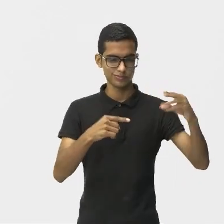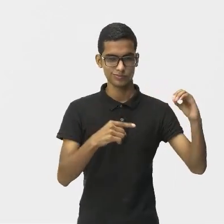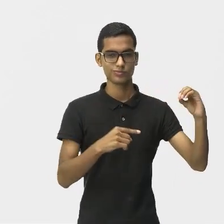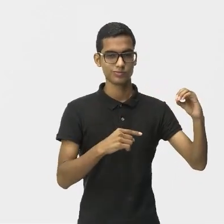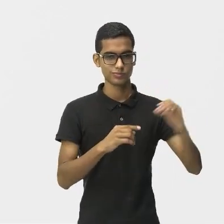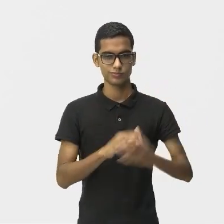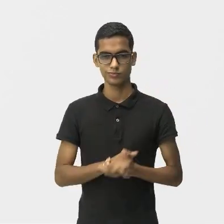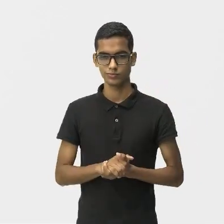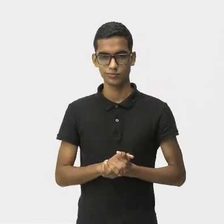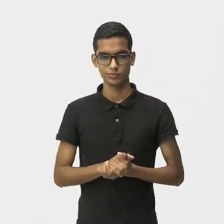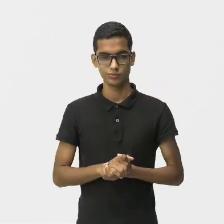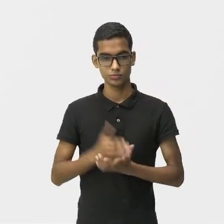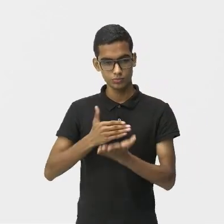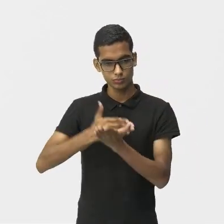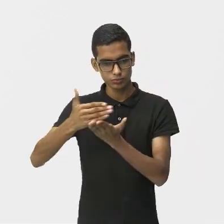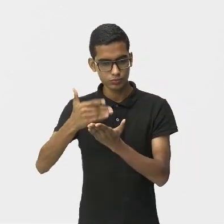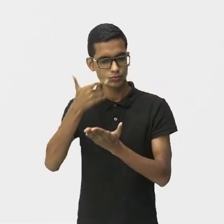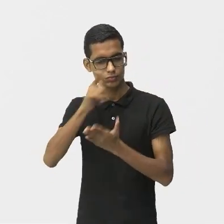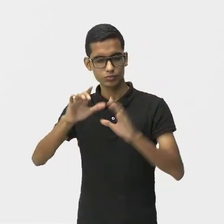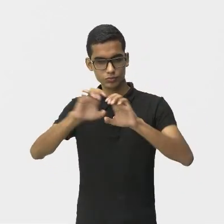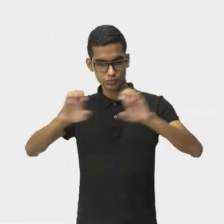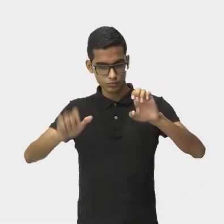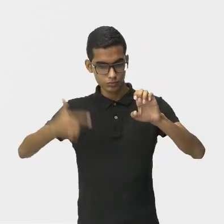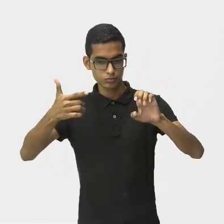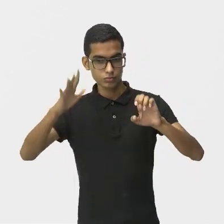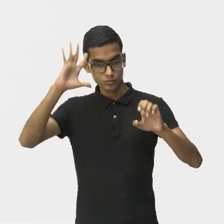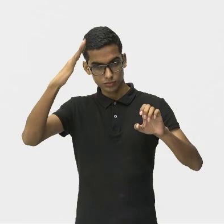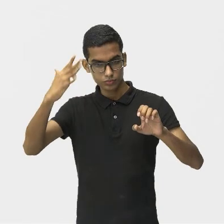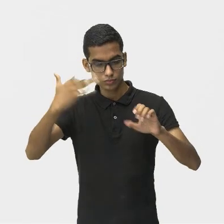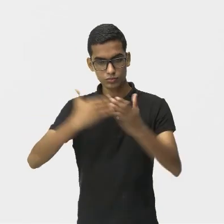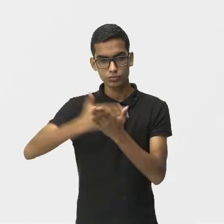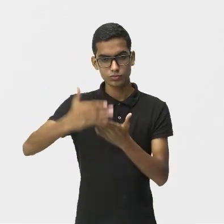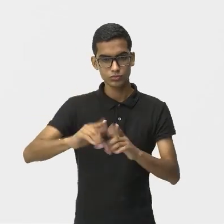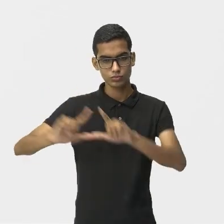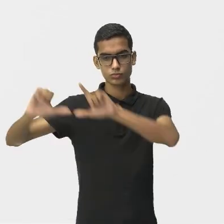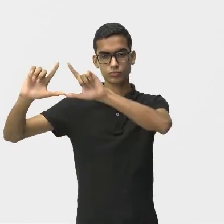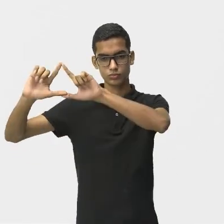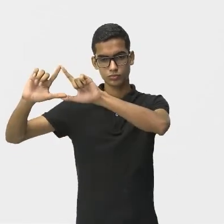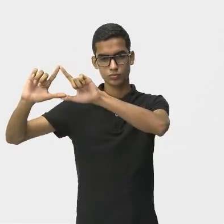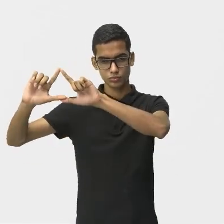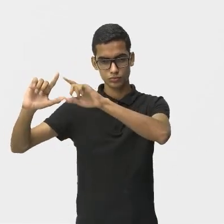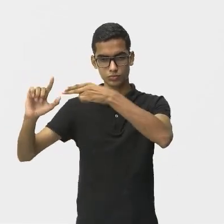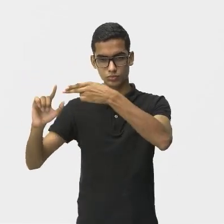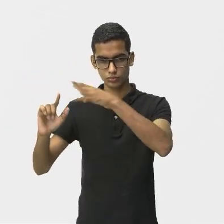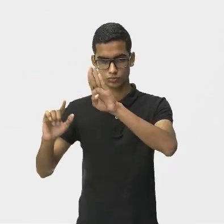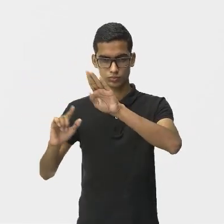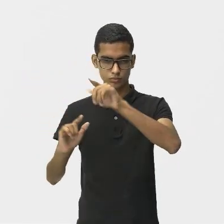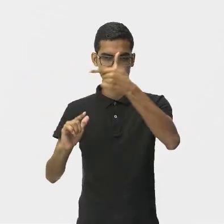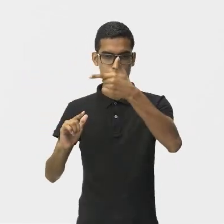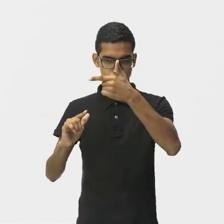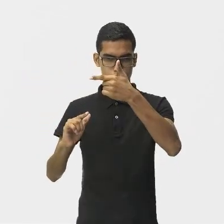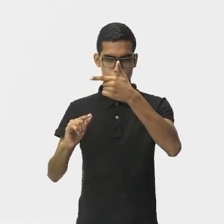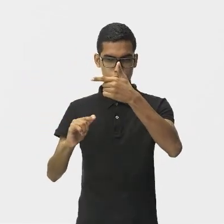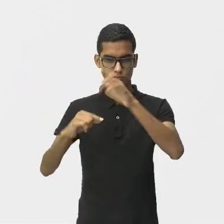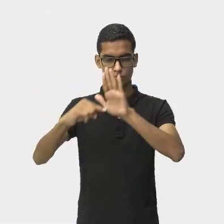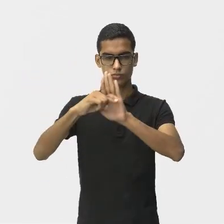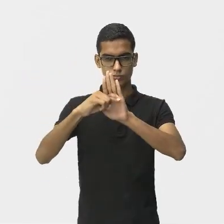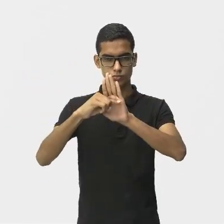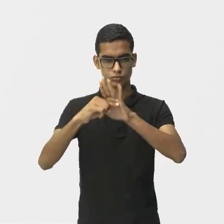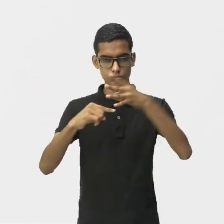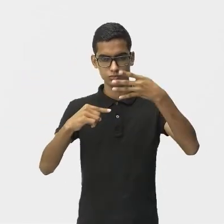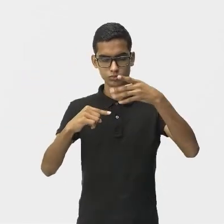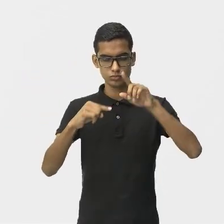né? B ao quadrado menos 4 vezes o valor de A vezes o valor de C.